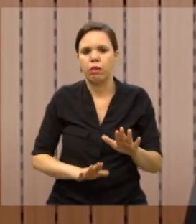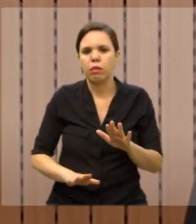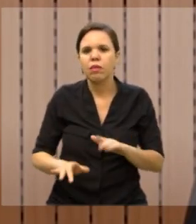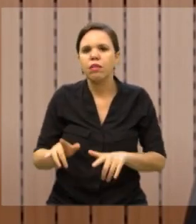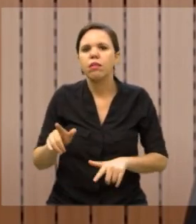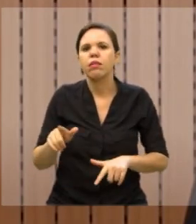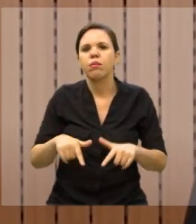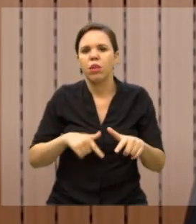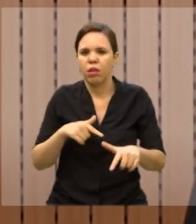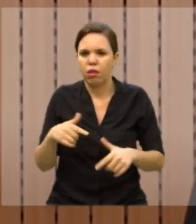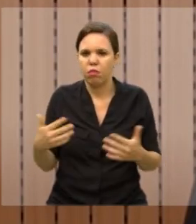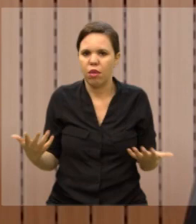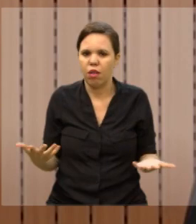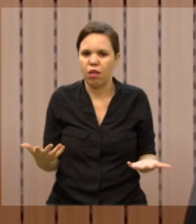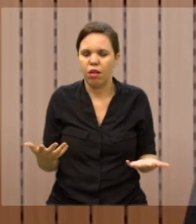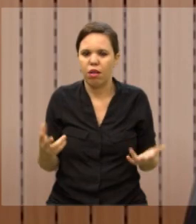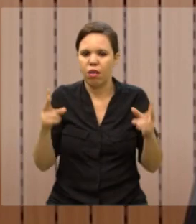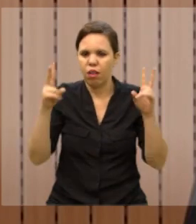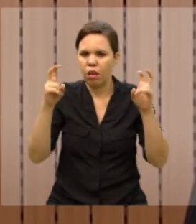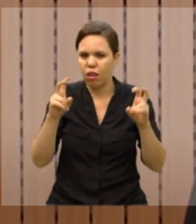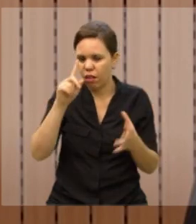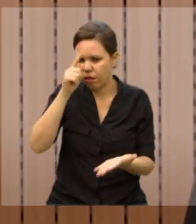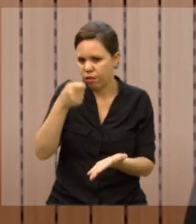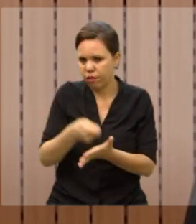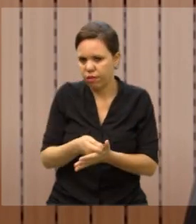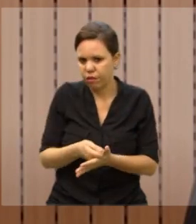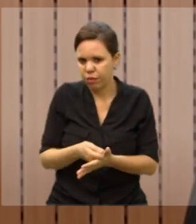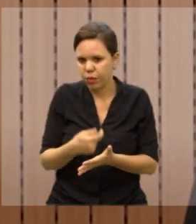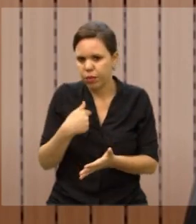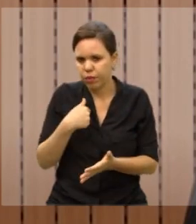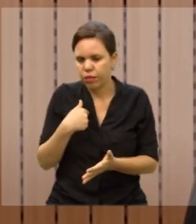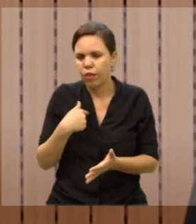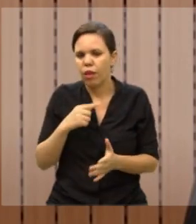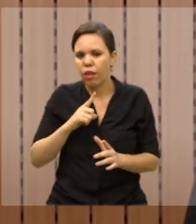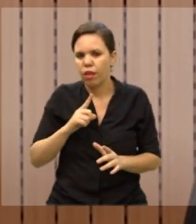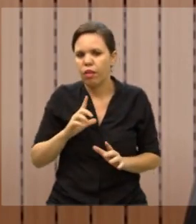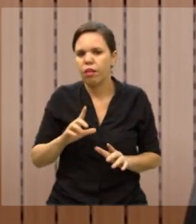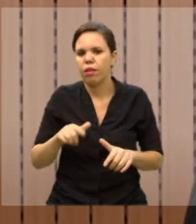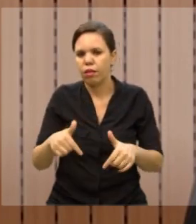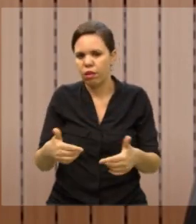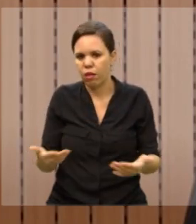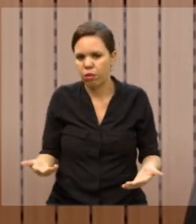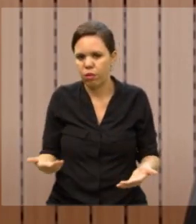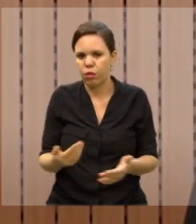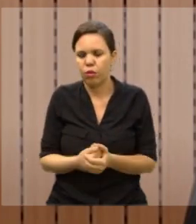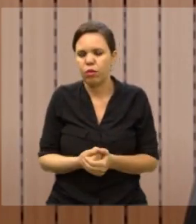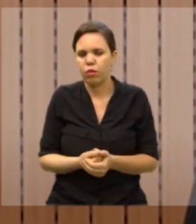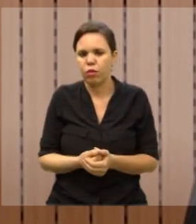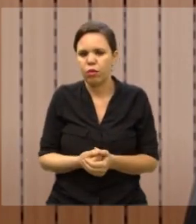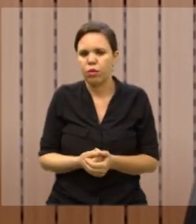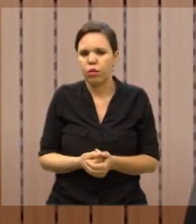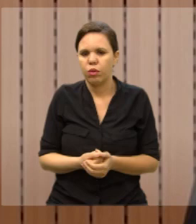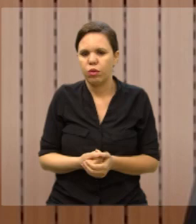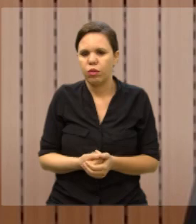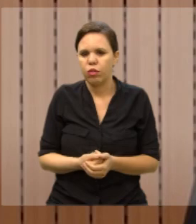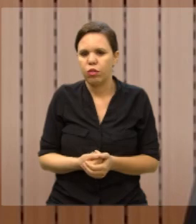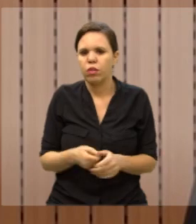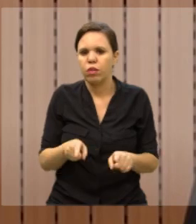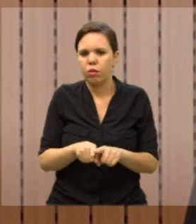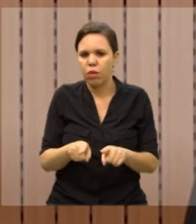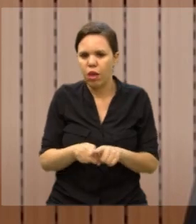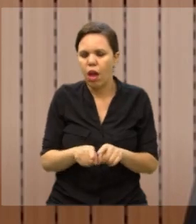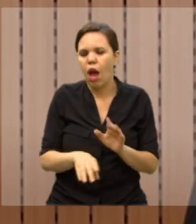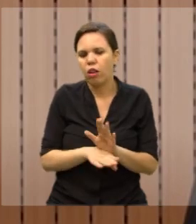cuidados em termos das decisões que eu tomo e também em relação a corrigir